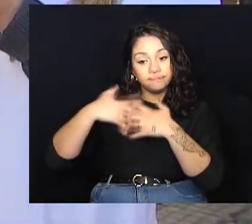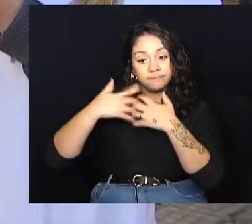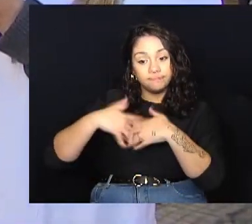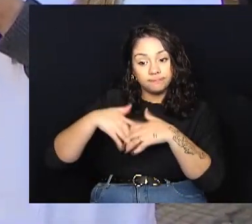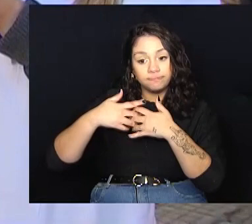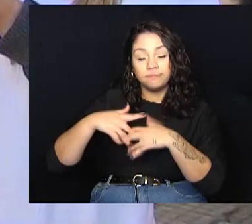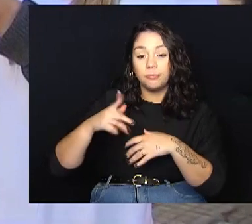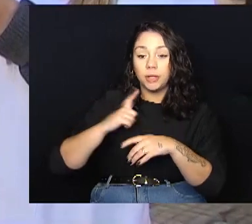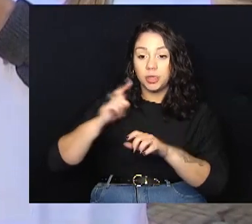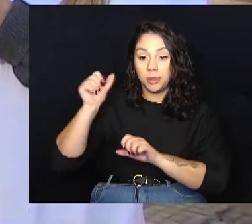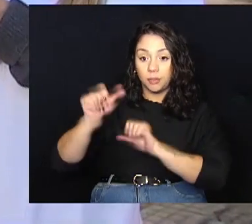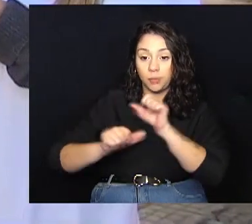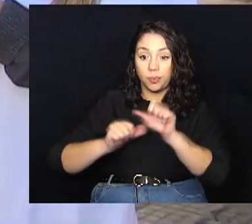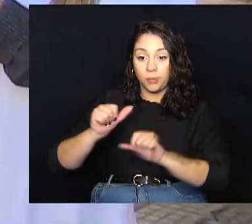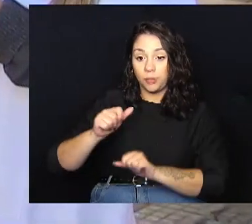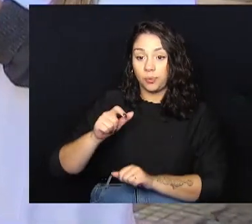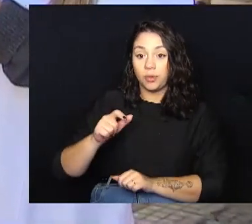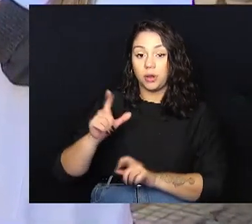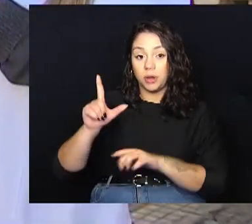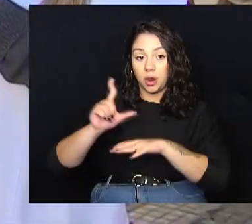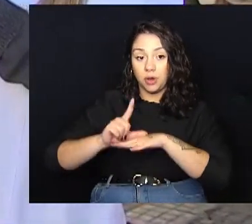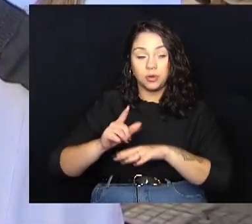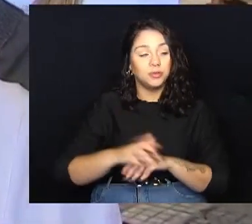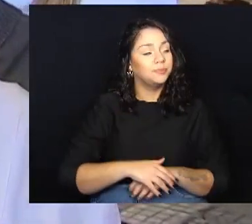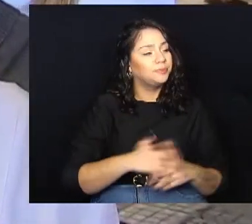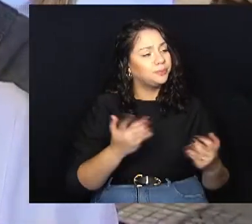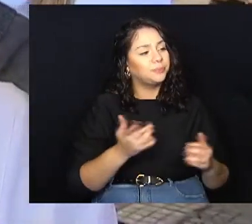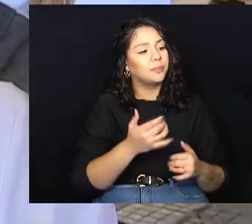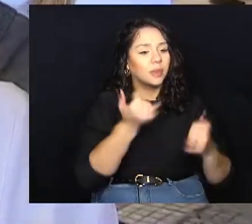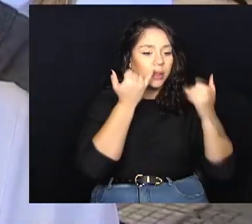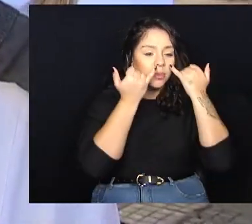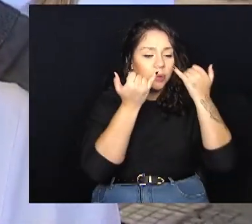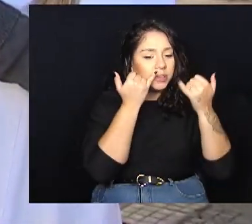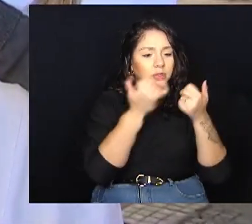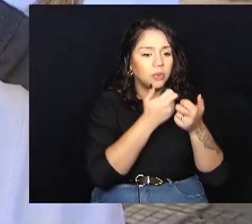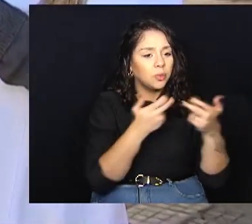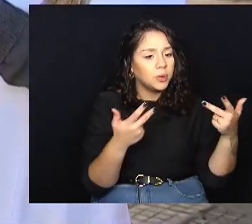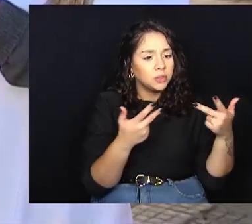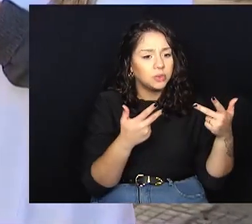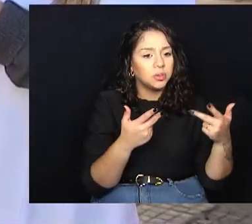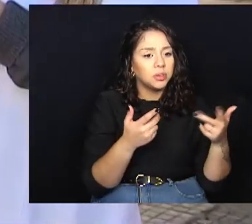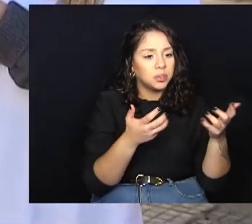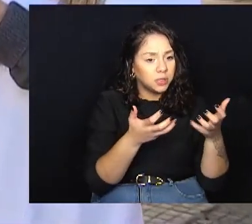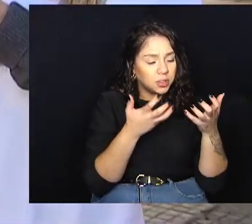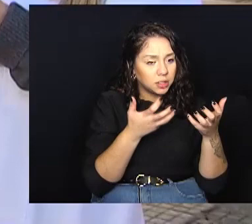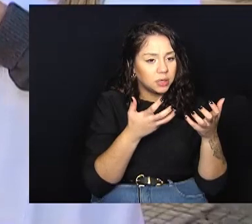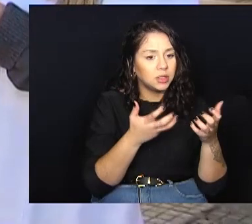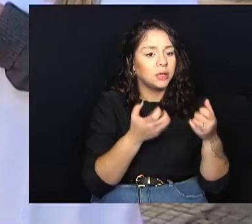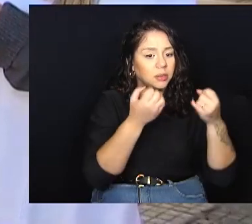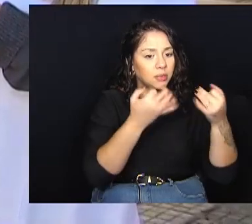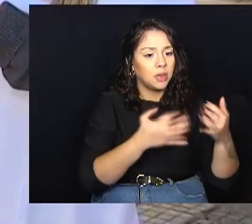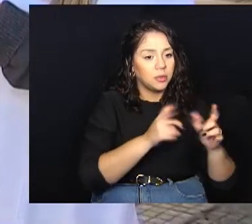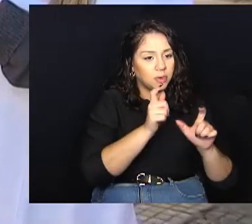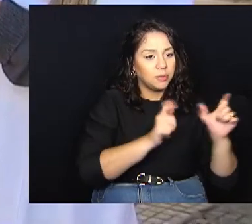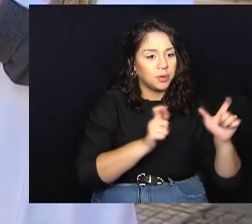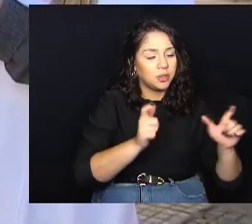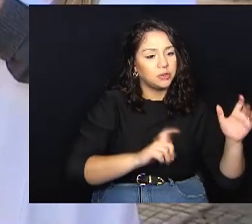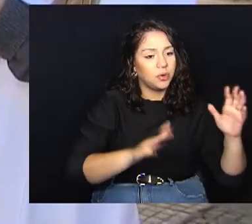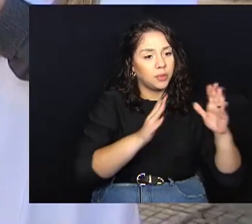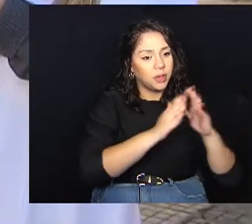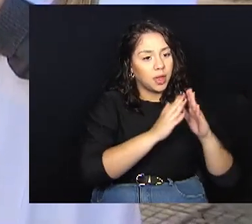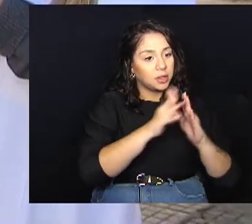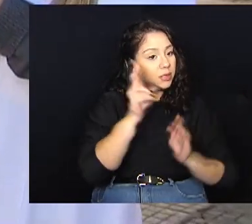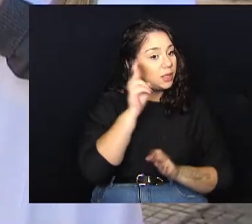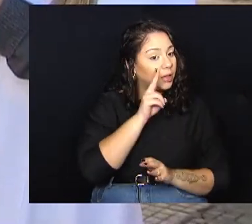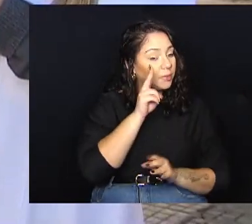repaginada na nossa loja boa Adriana mais alguma coisa que você queira passar para o pessoal que tá em casa lembra